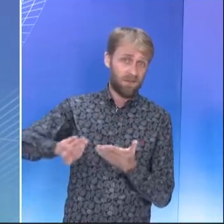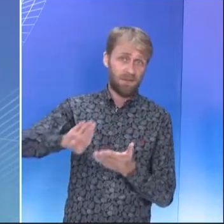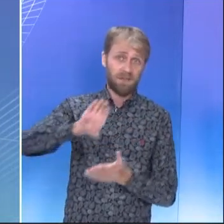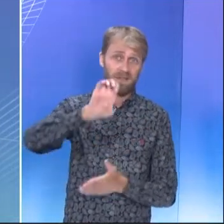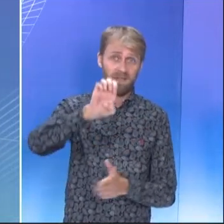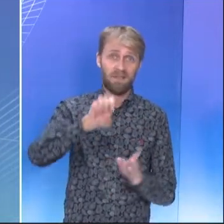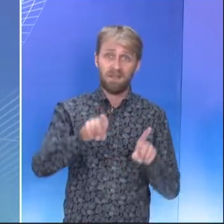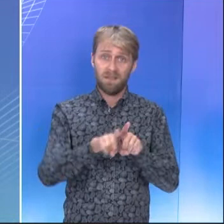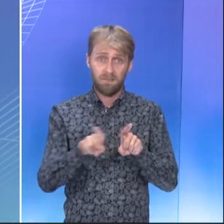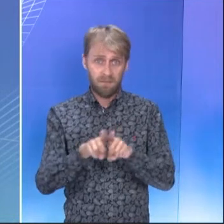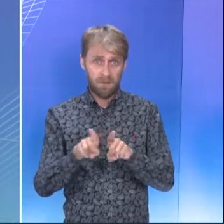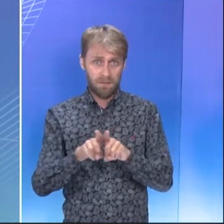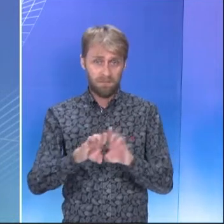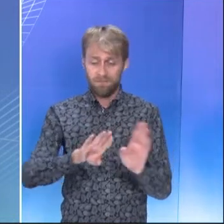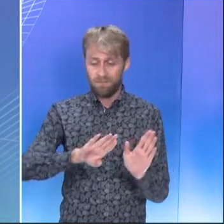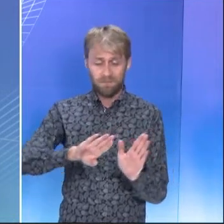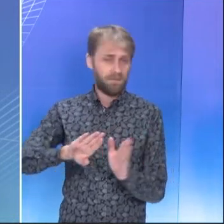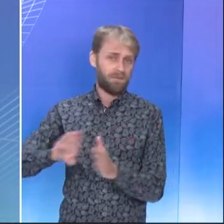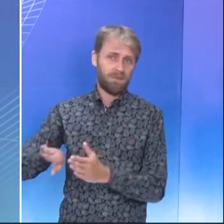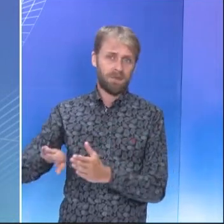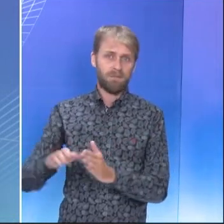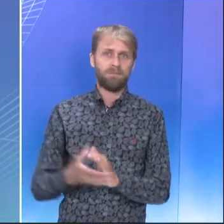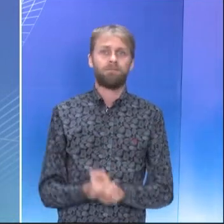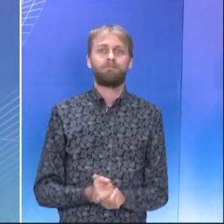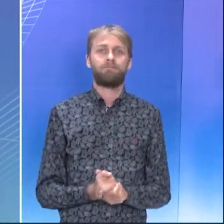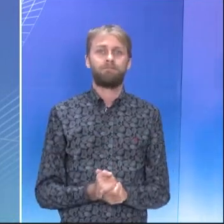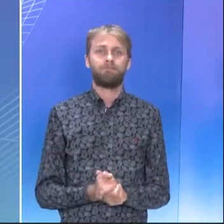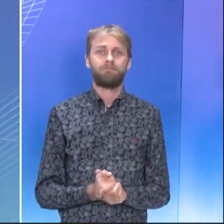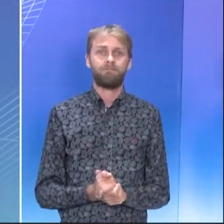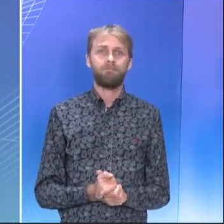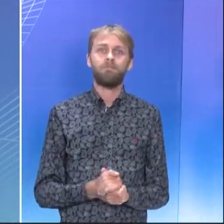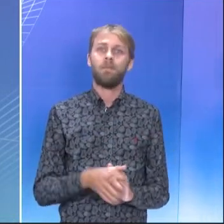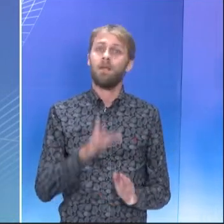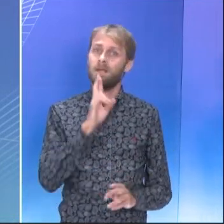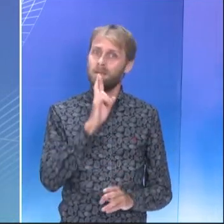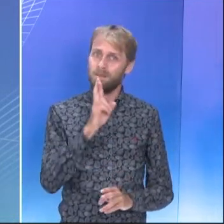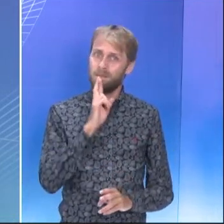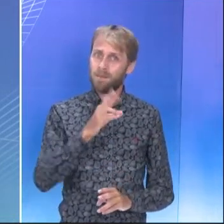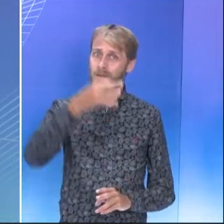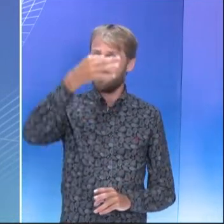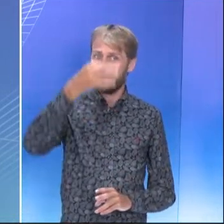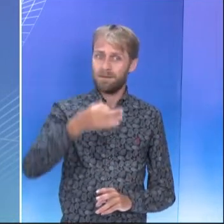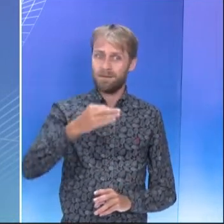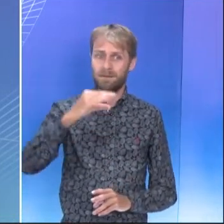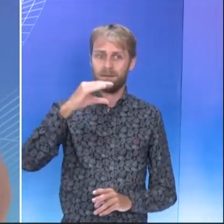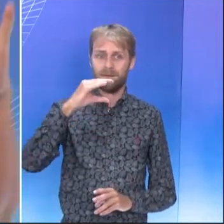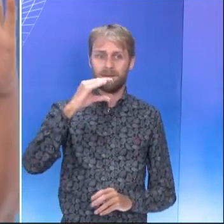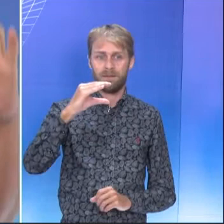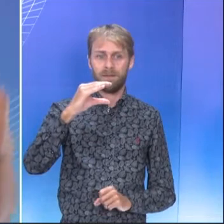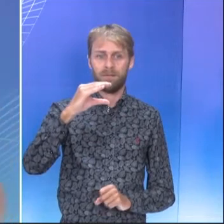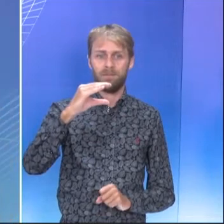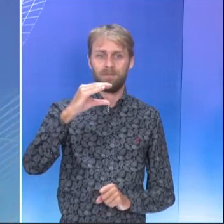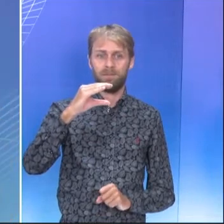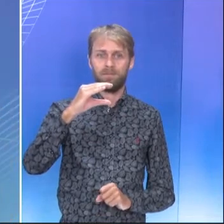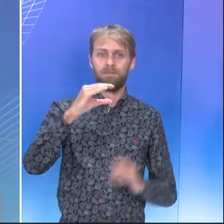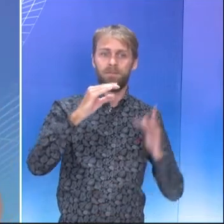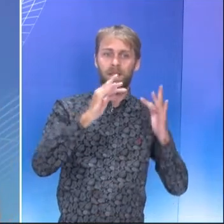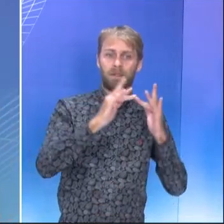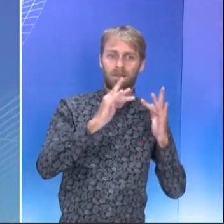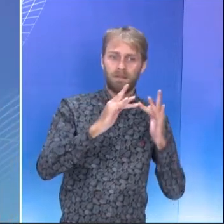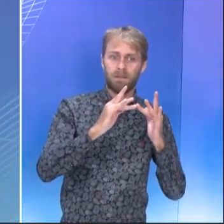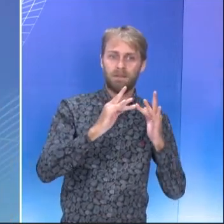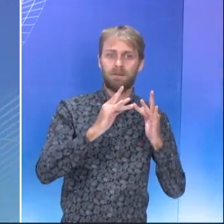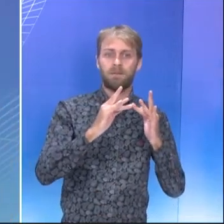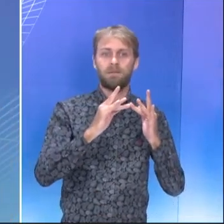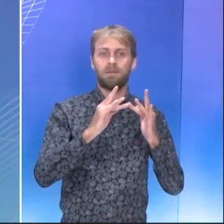da legislação faz alusão, tá? Então, nesse caso, é a resposta C. É a ligação, qual